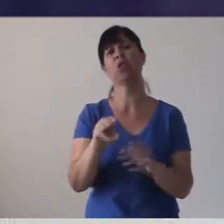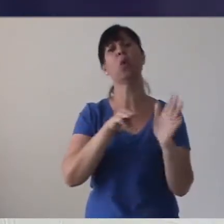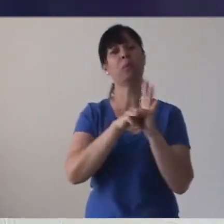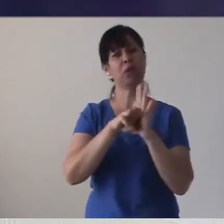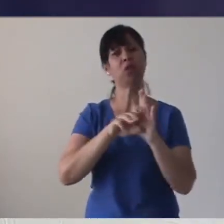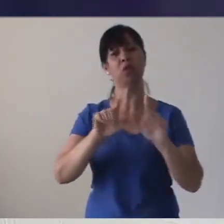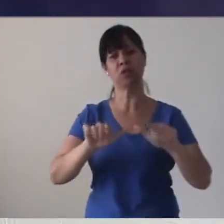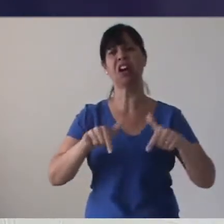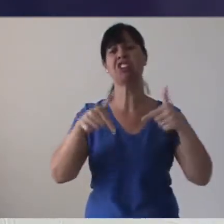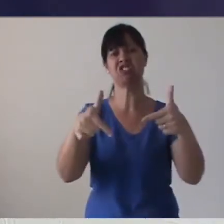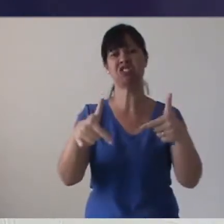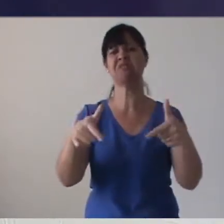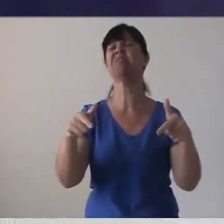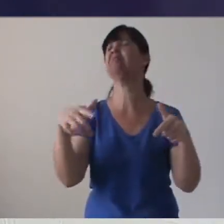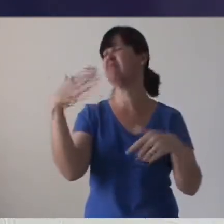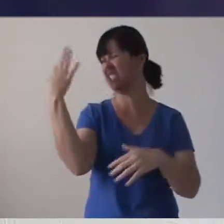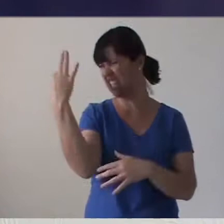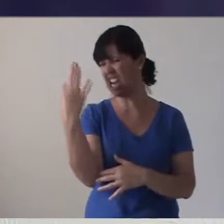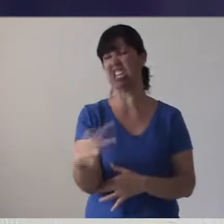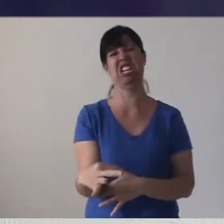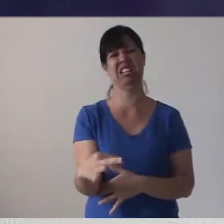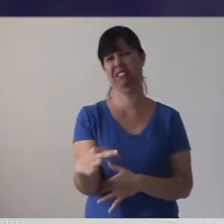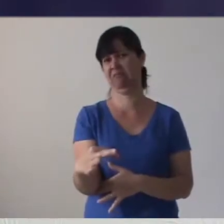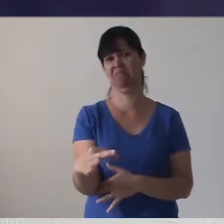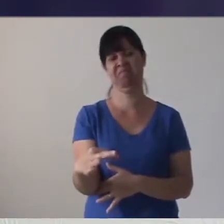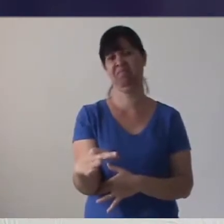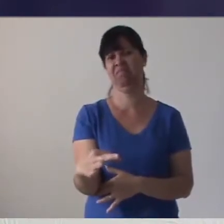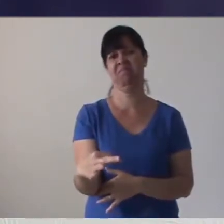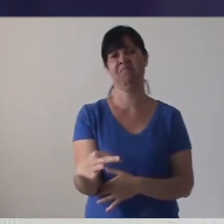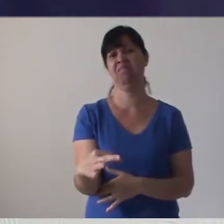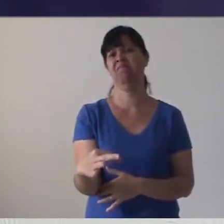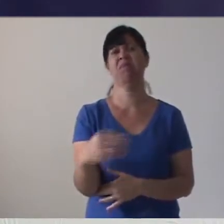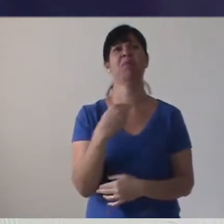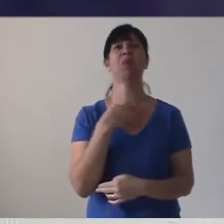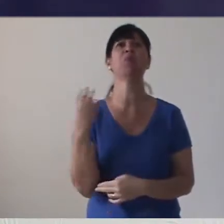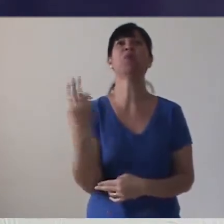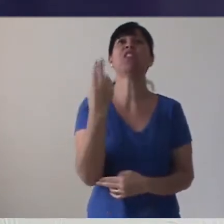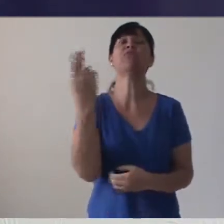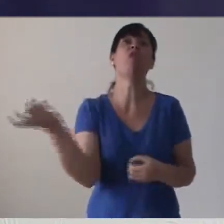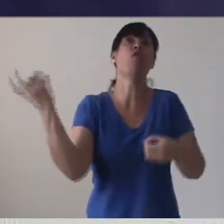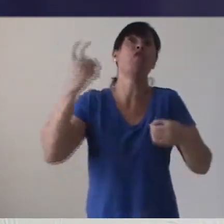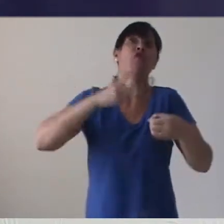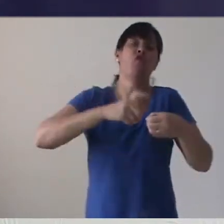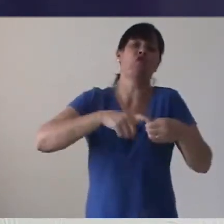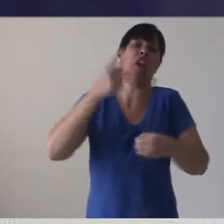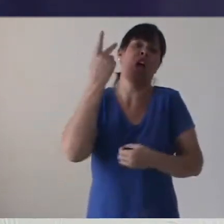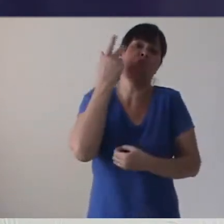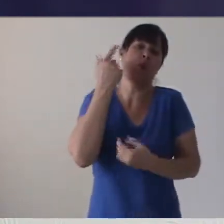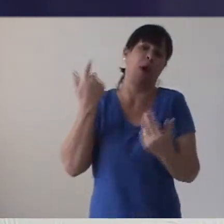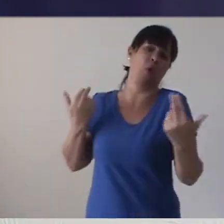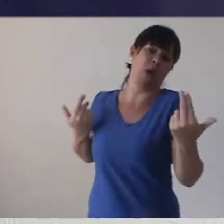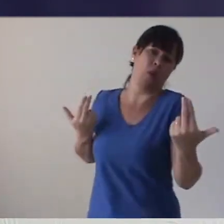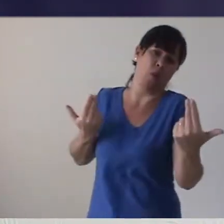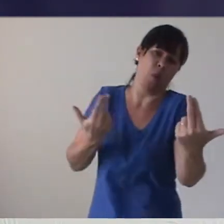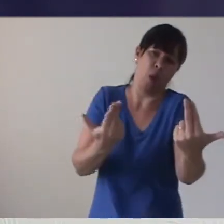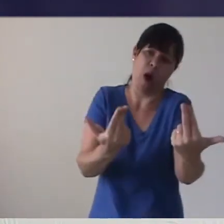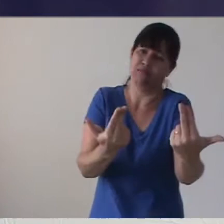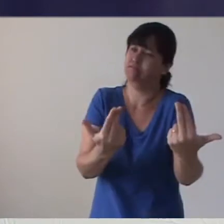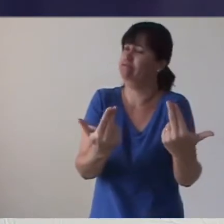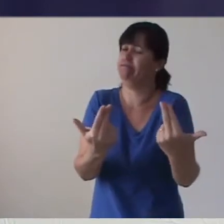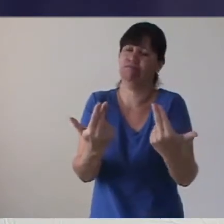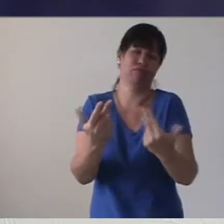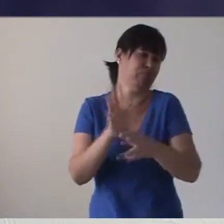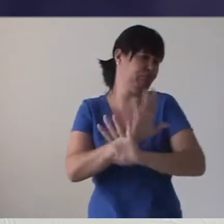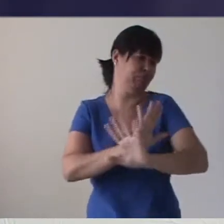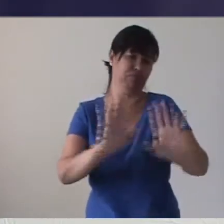ativas, com certeza. Não há mais como voltar ao que era, tá? Aquela